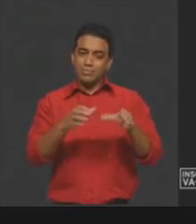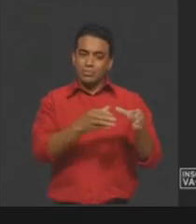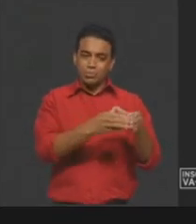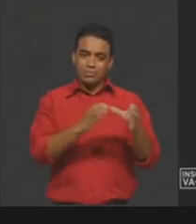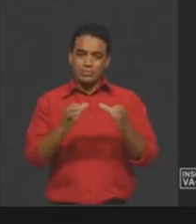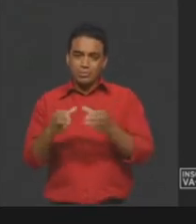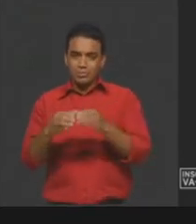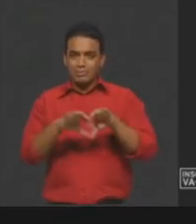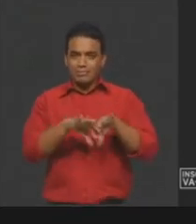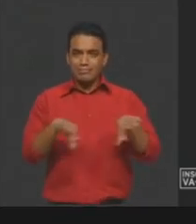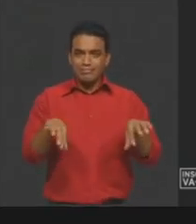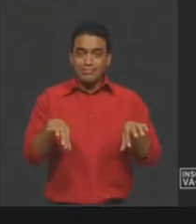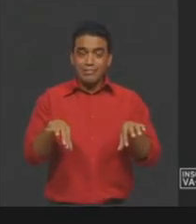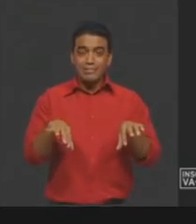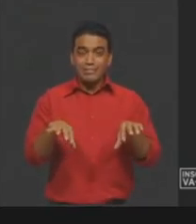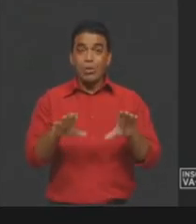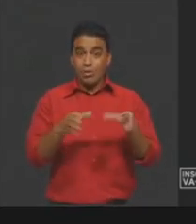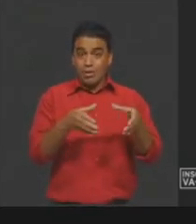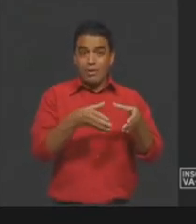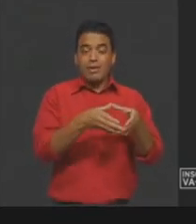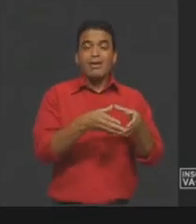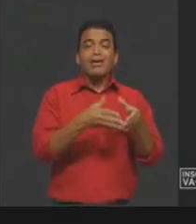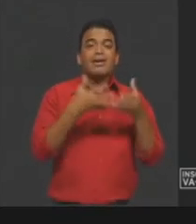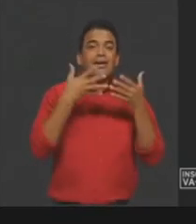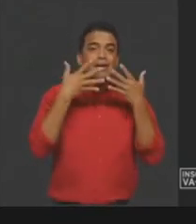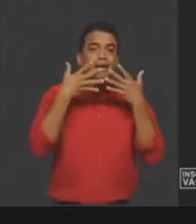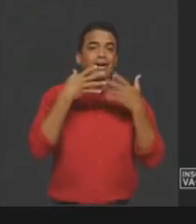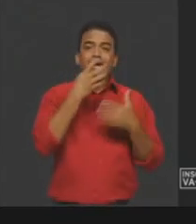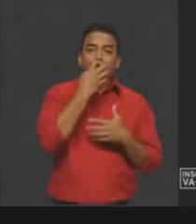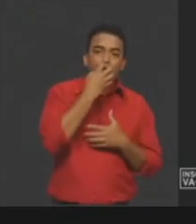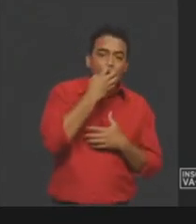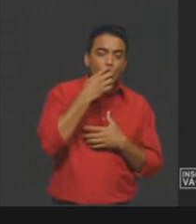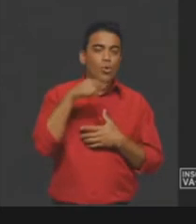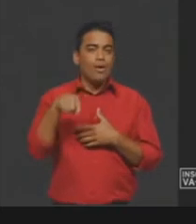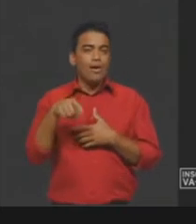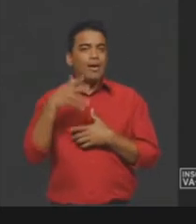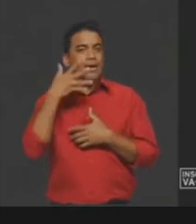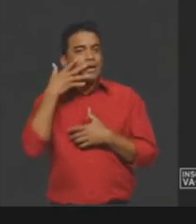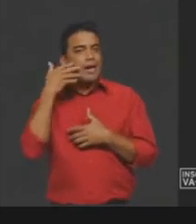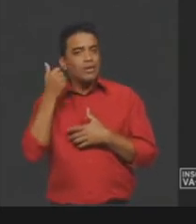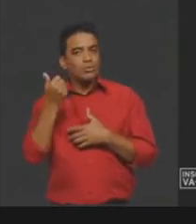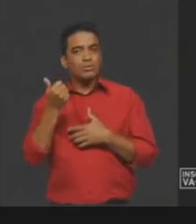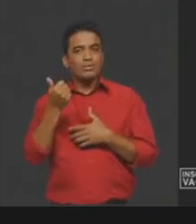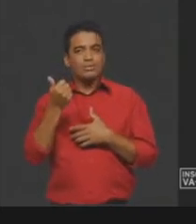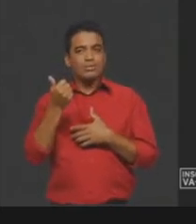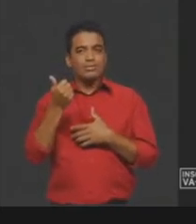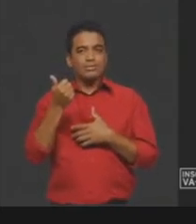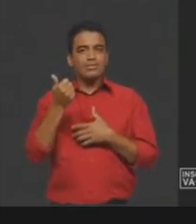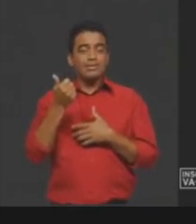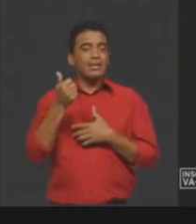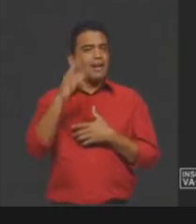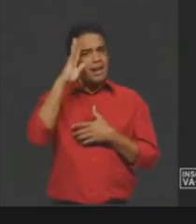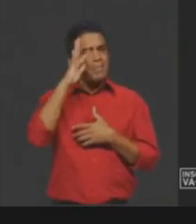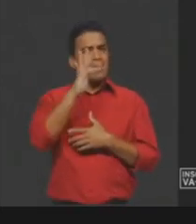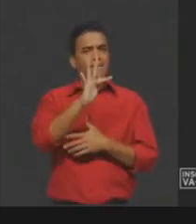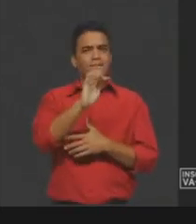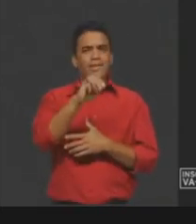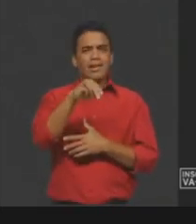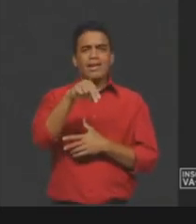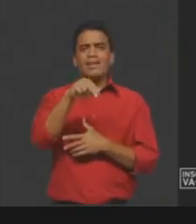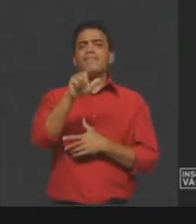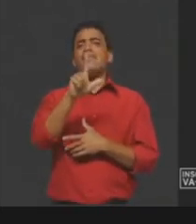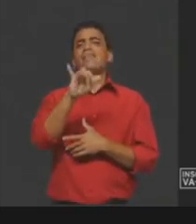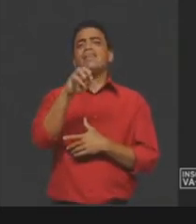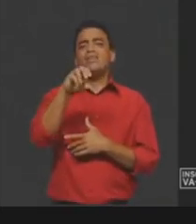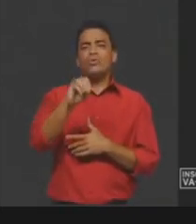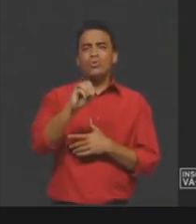aqui, a família dos cães é a Canidae, enquanto a família do gato é o Felidae. Felidae lembra felino mesmo, e a família